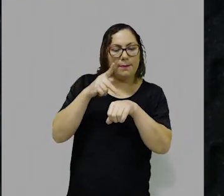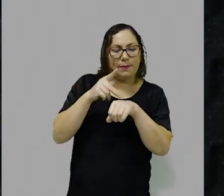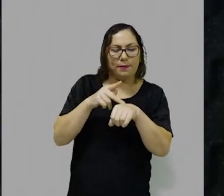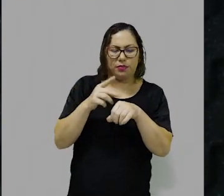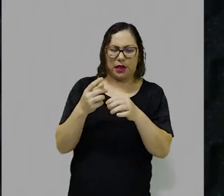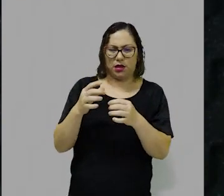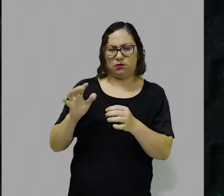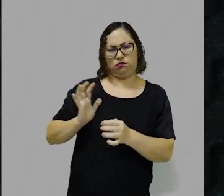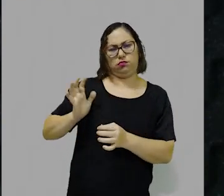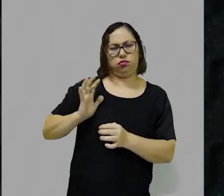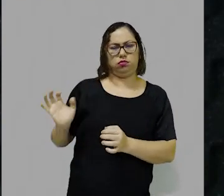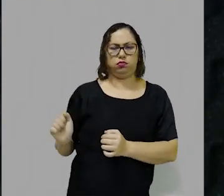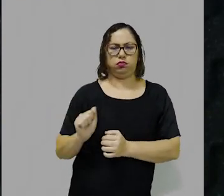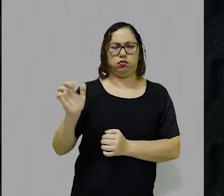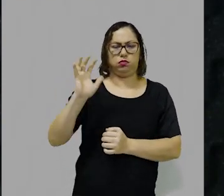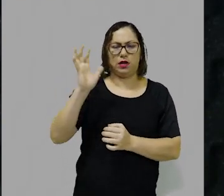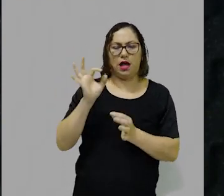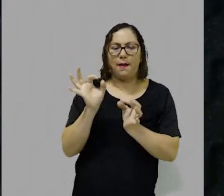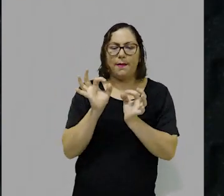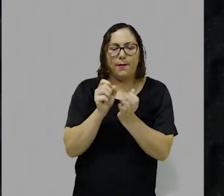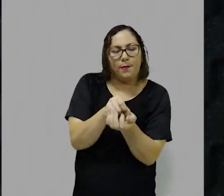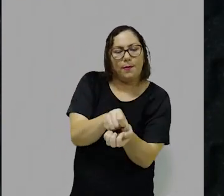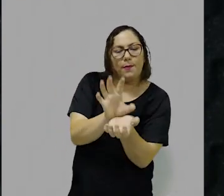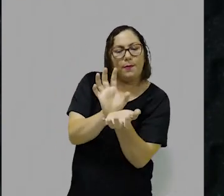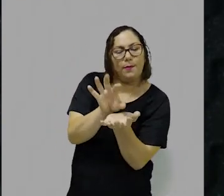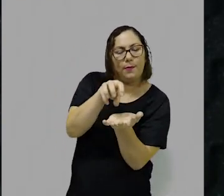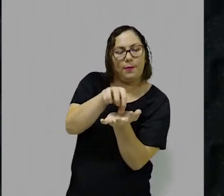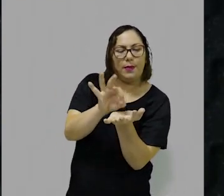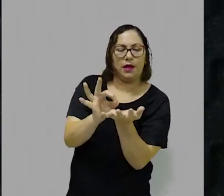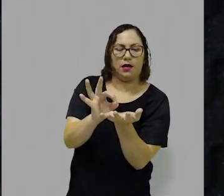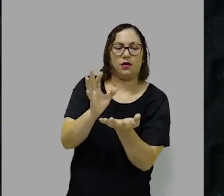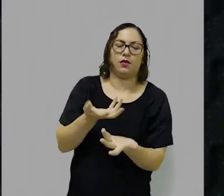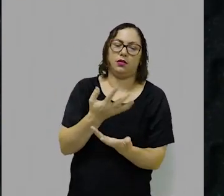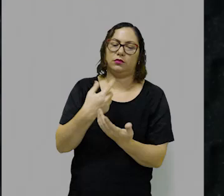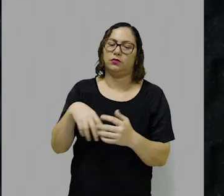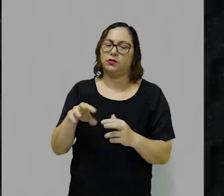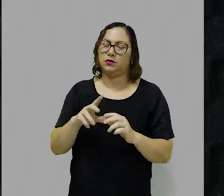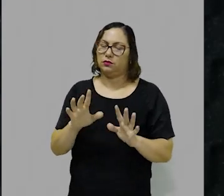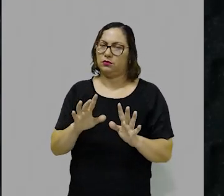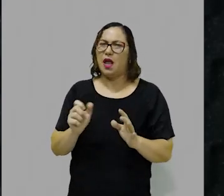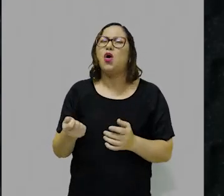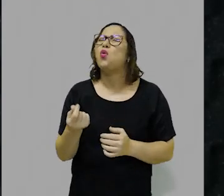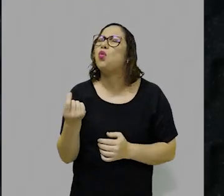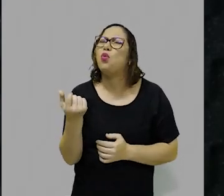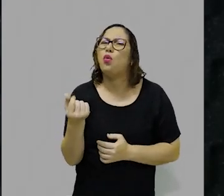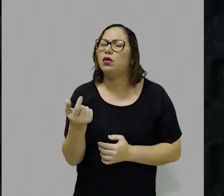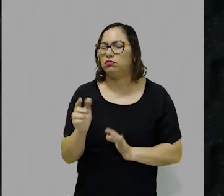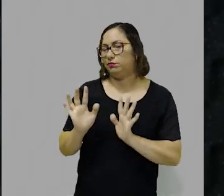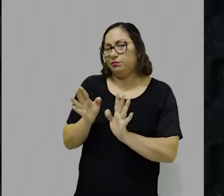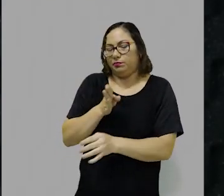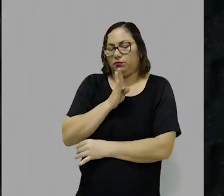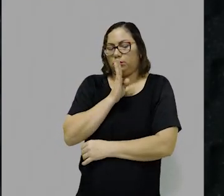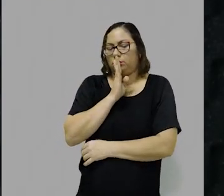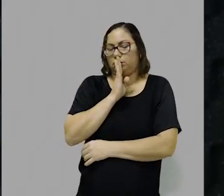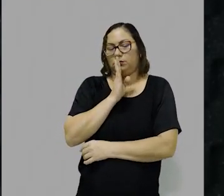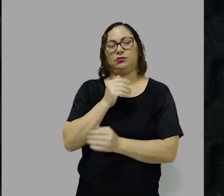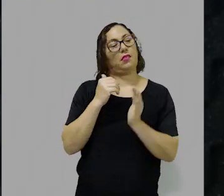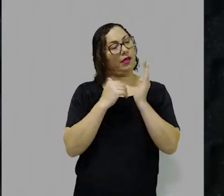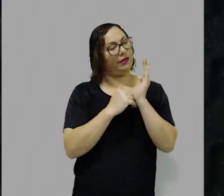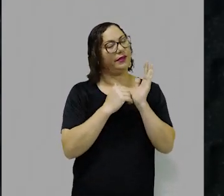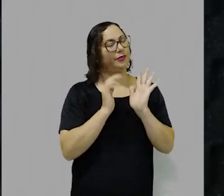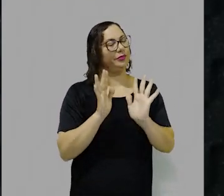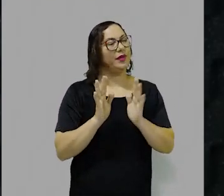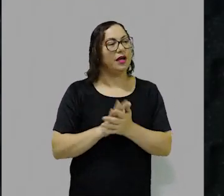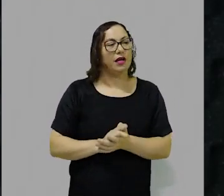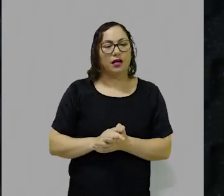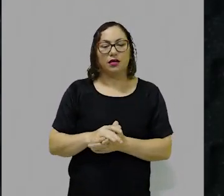vidro trabalhado, pequenas pérolas. Quanto é que custa um negócio desse? Vamos não comentar, melhor não comentar. A Tiffany,